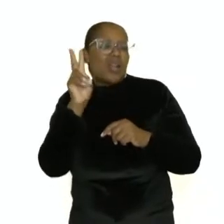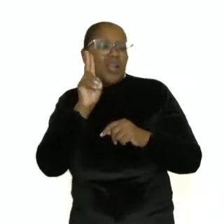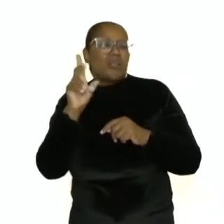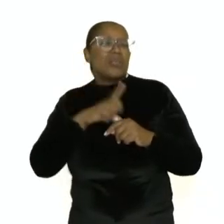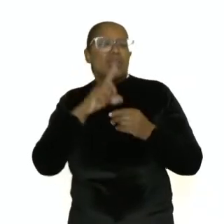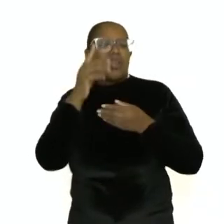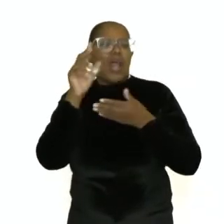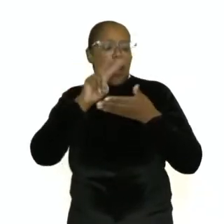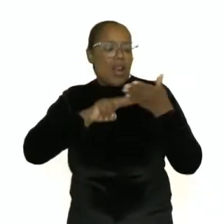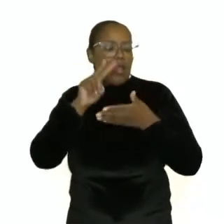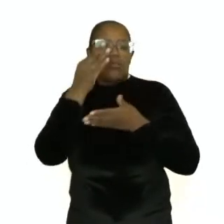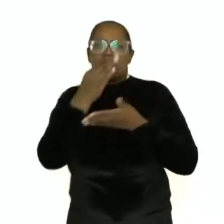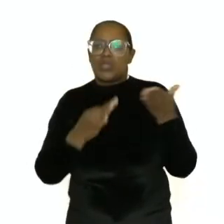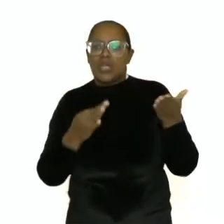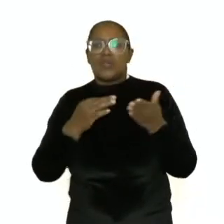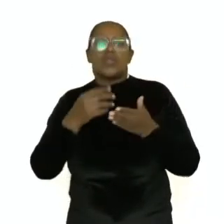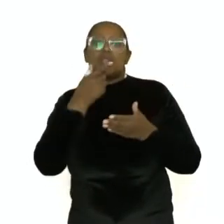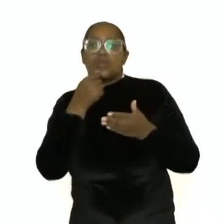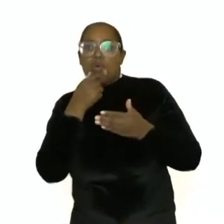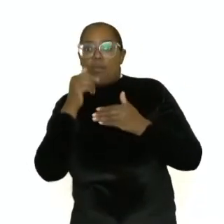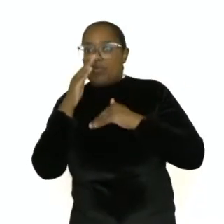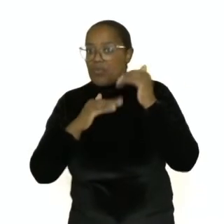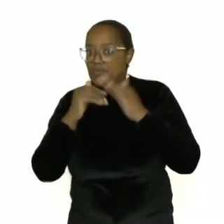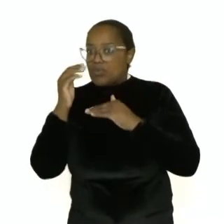texto desse importante autor brasileiro?